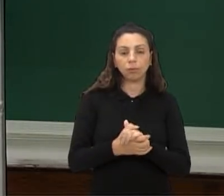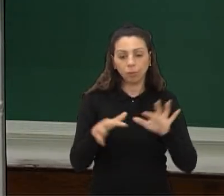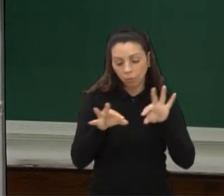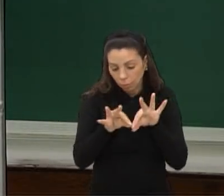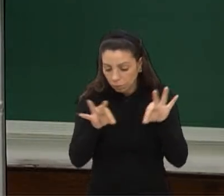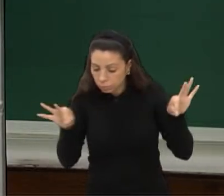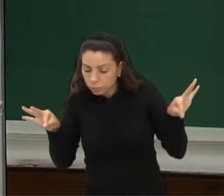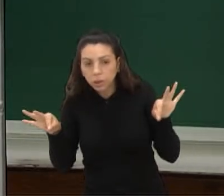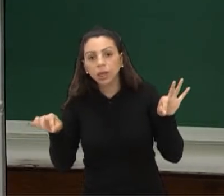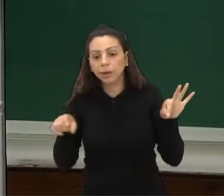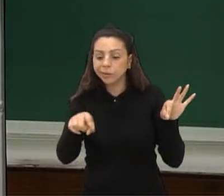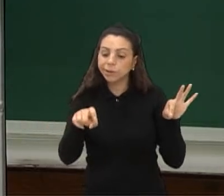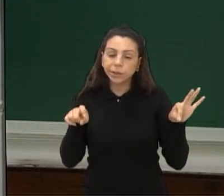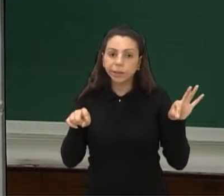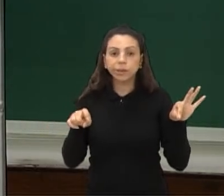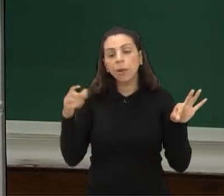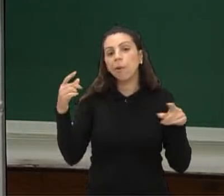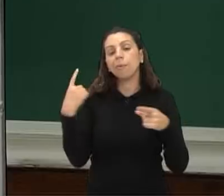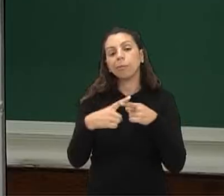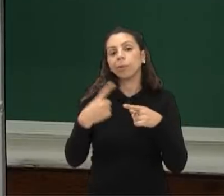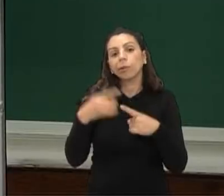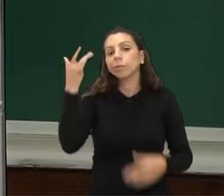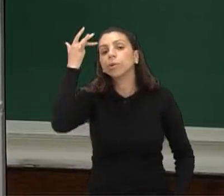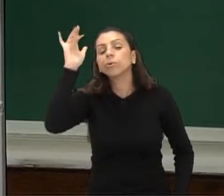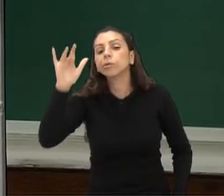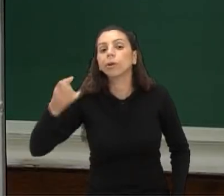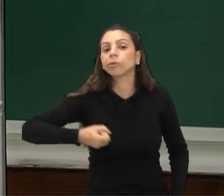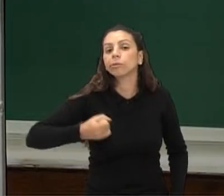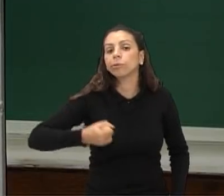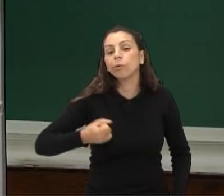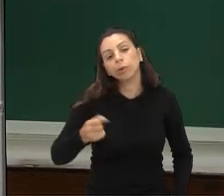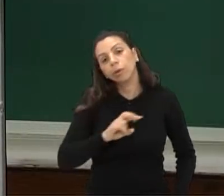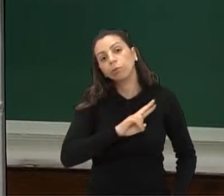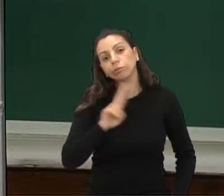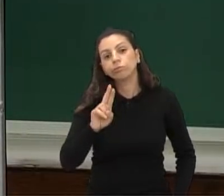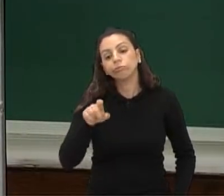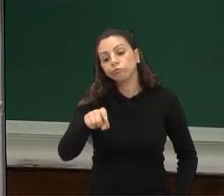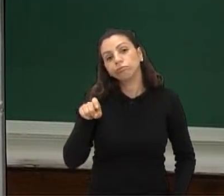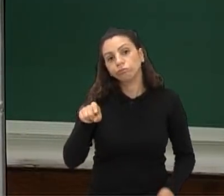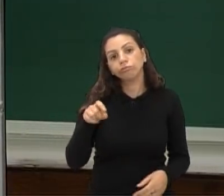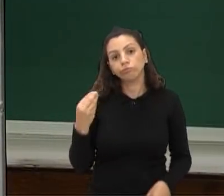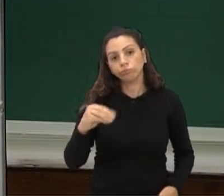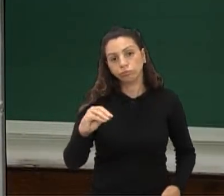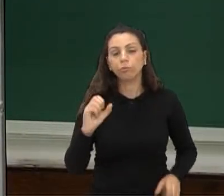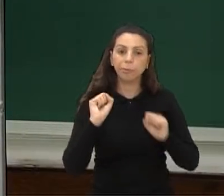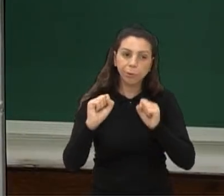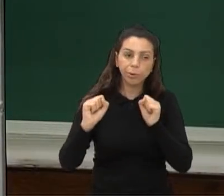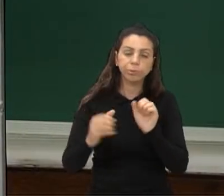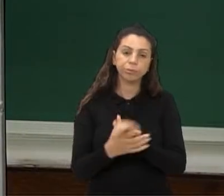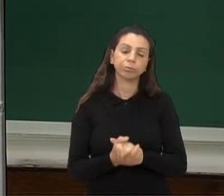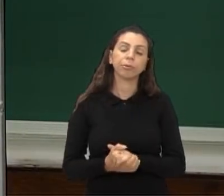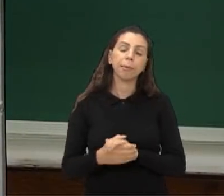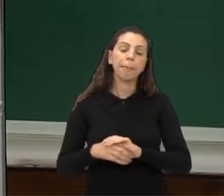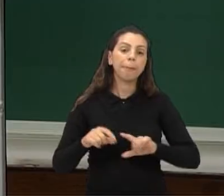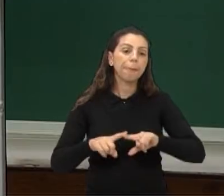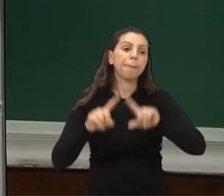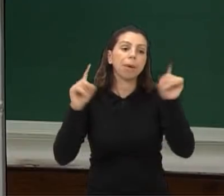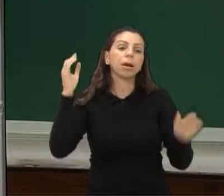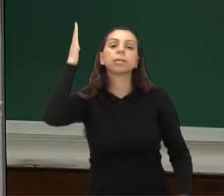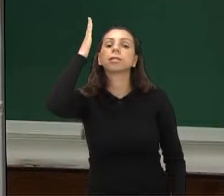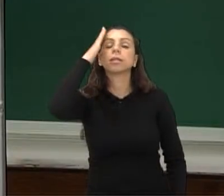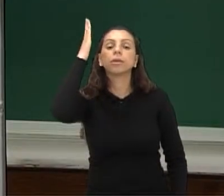qual é o comprimento total dessa avenida, tá? Ó, é como se eu estivesse olhando essa avenida de cima, tá bom?